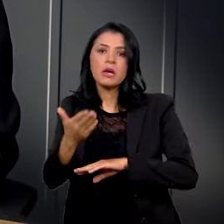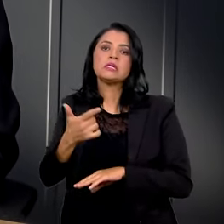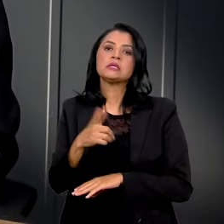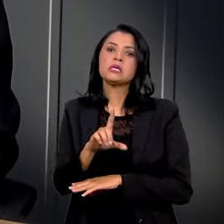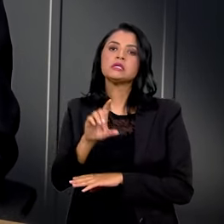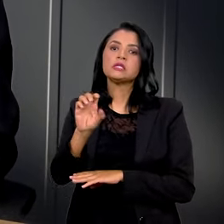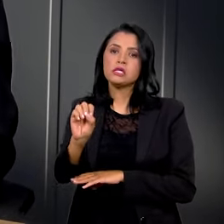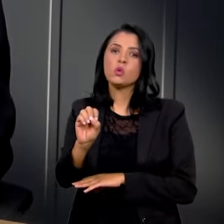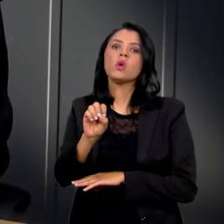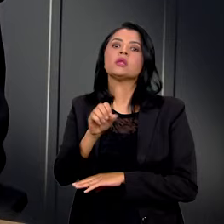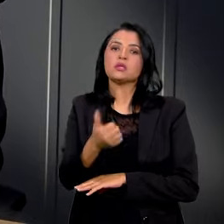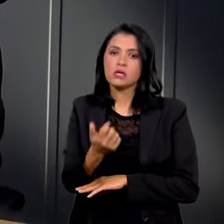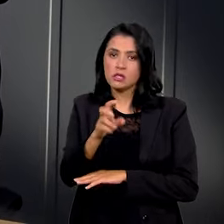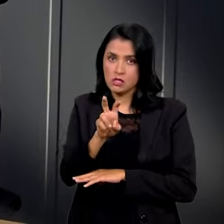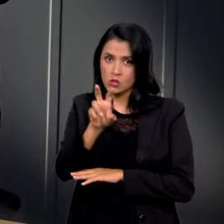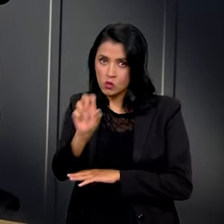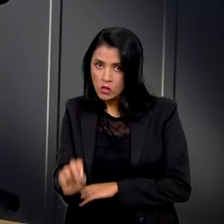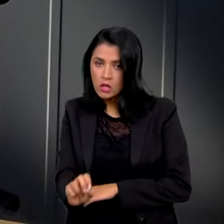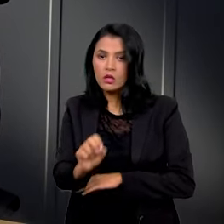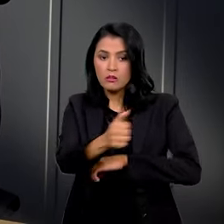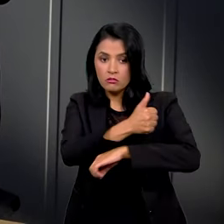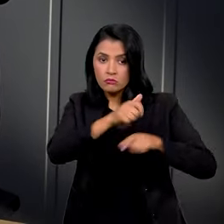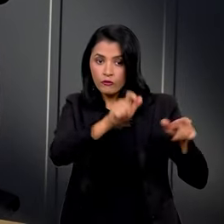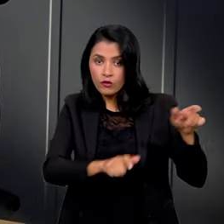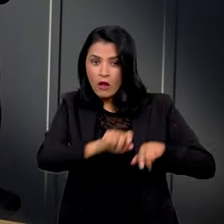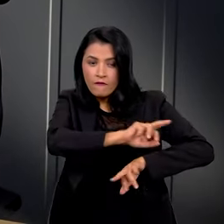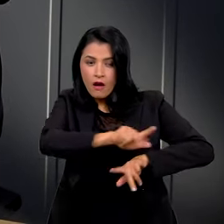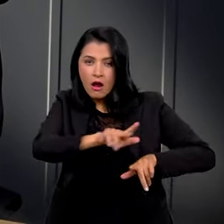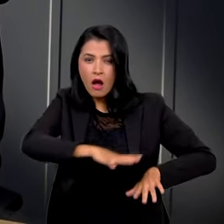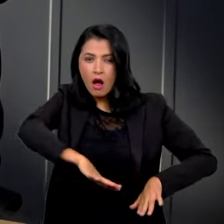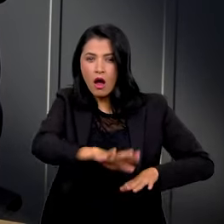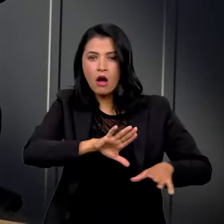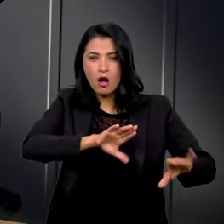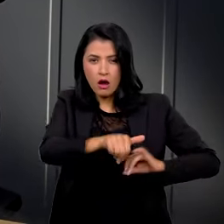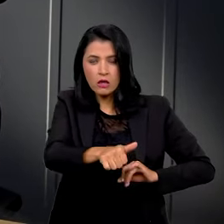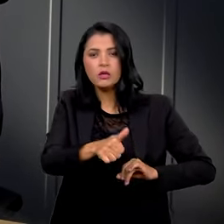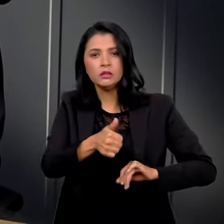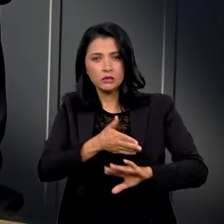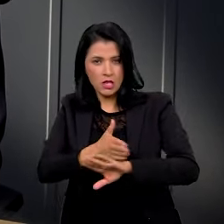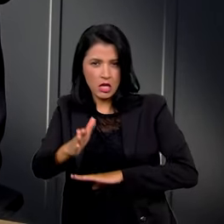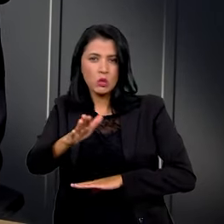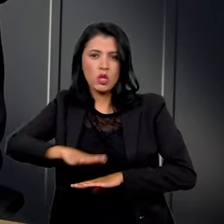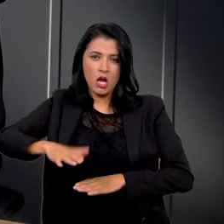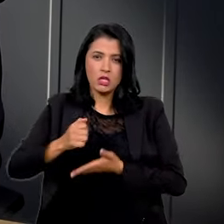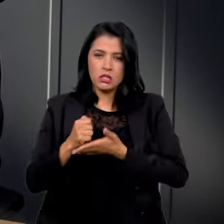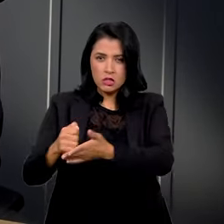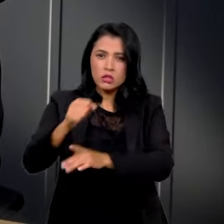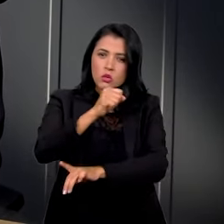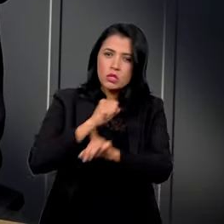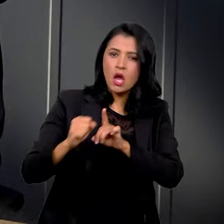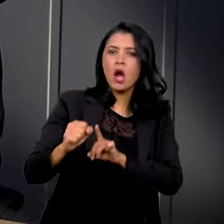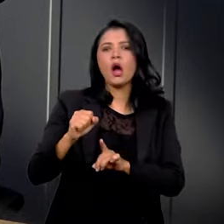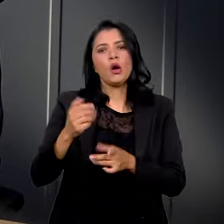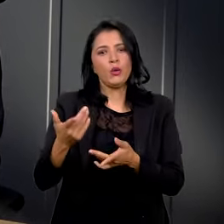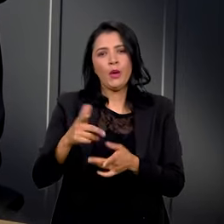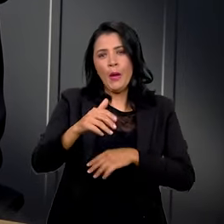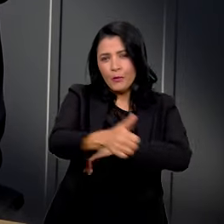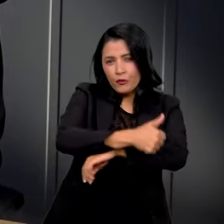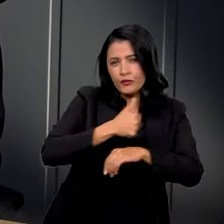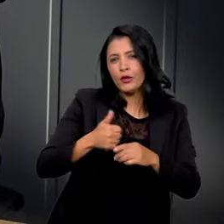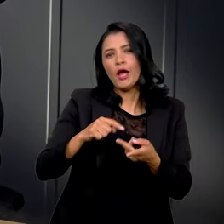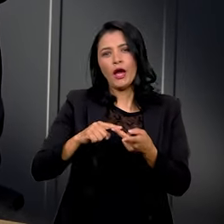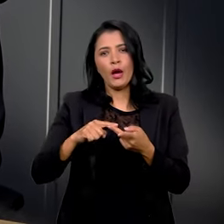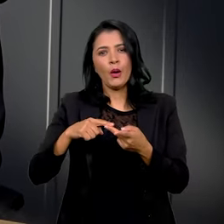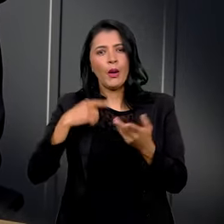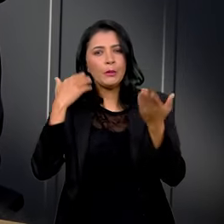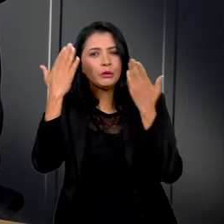profissionais profissionais de diferentes áreas de Formação né que compõe a assistência social então nós seros assistentes sociais psicólogos